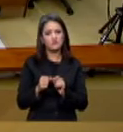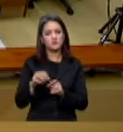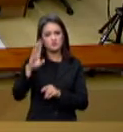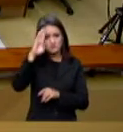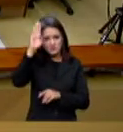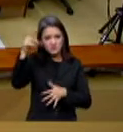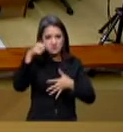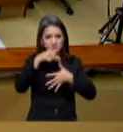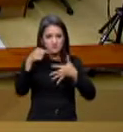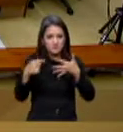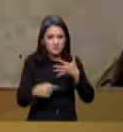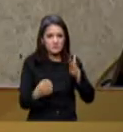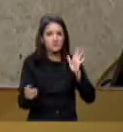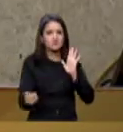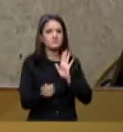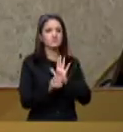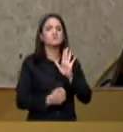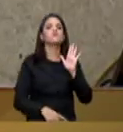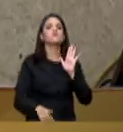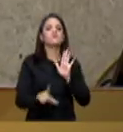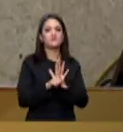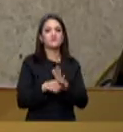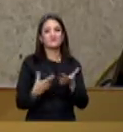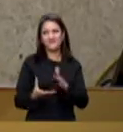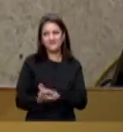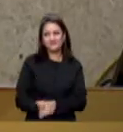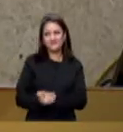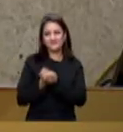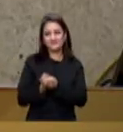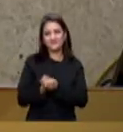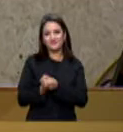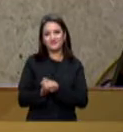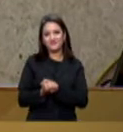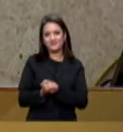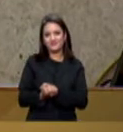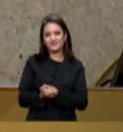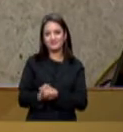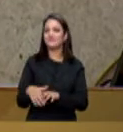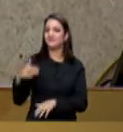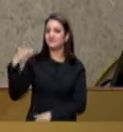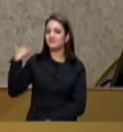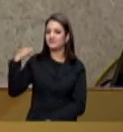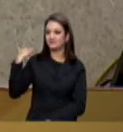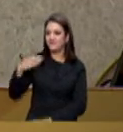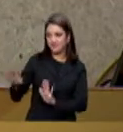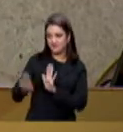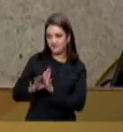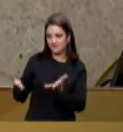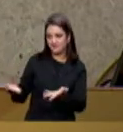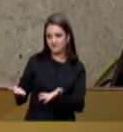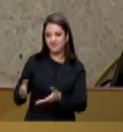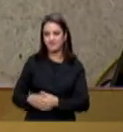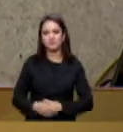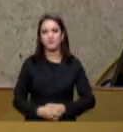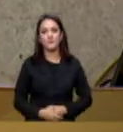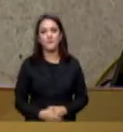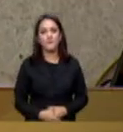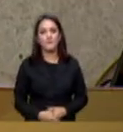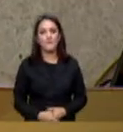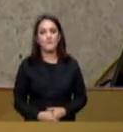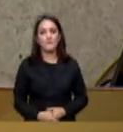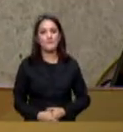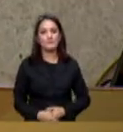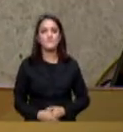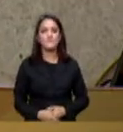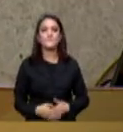pontos desse marco legal. Queria saudar Sua Excelência, ministra Carmen Lúcia, nossa decana. Então, os